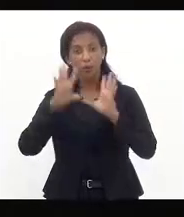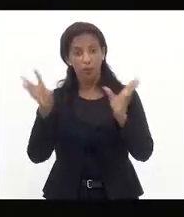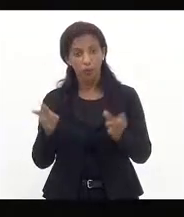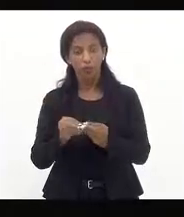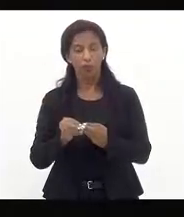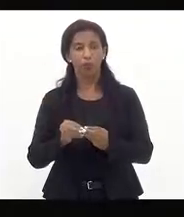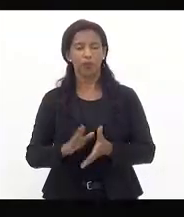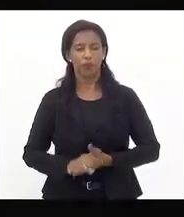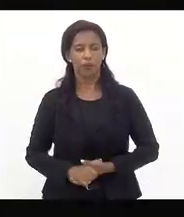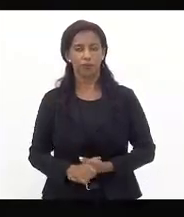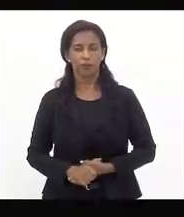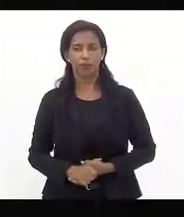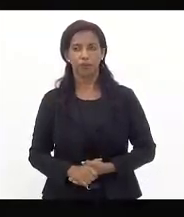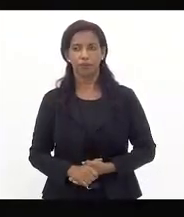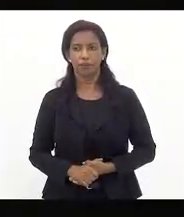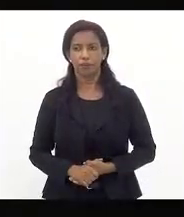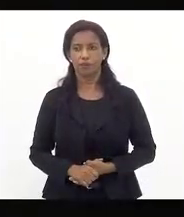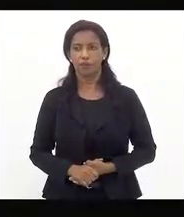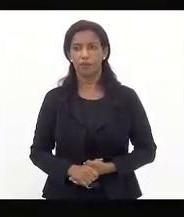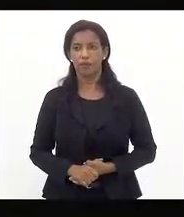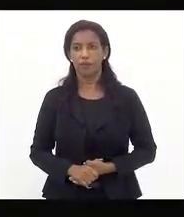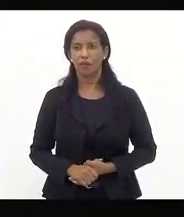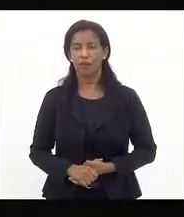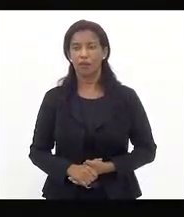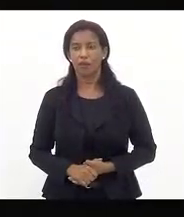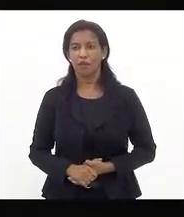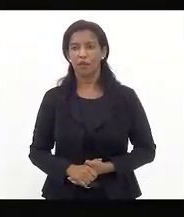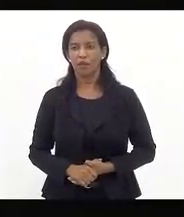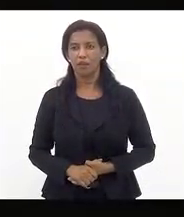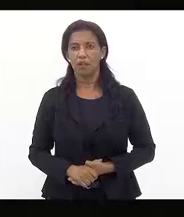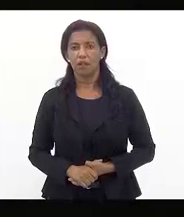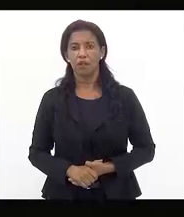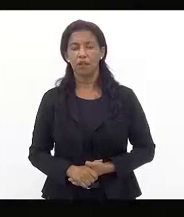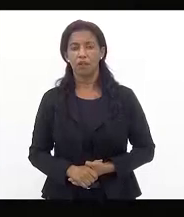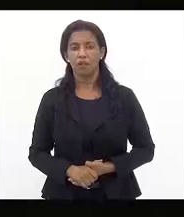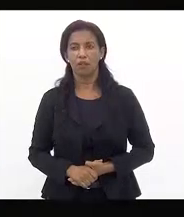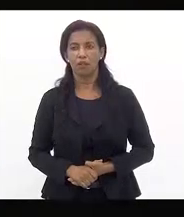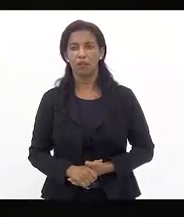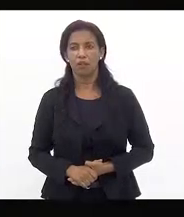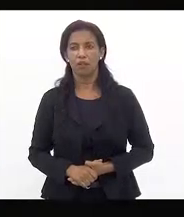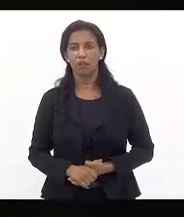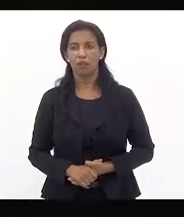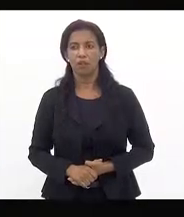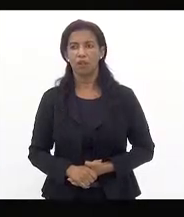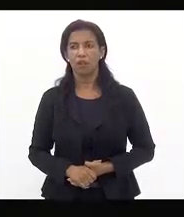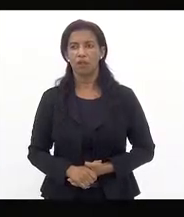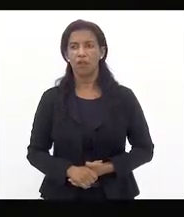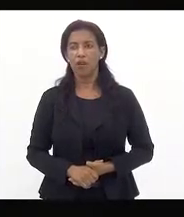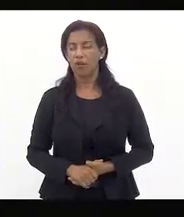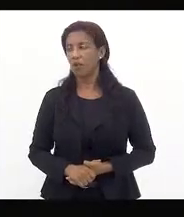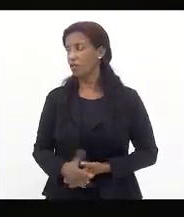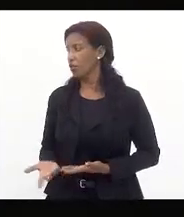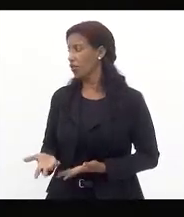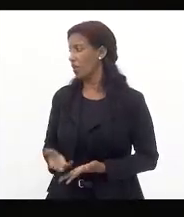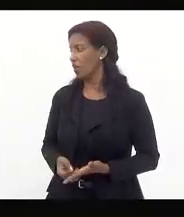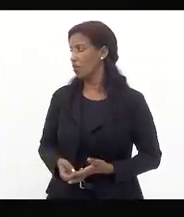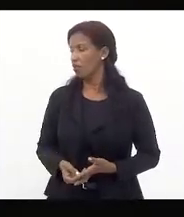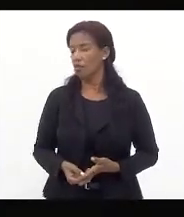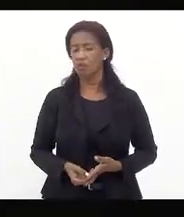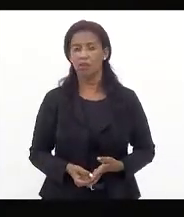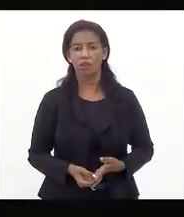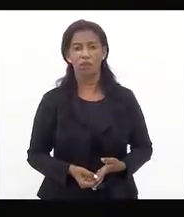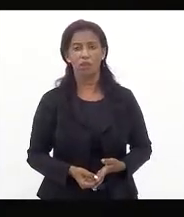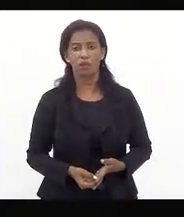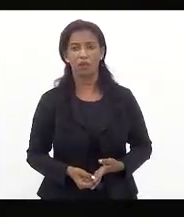concluindo, presidenta, em respeito à sua sinalização, nós não podemos, de maneira nenhuma,